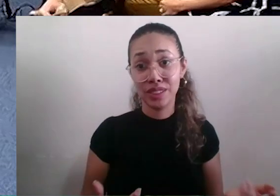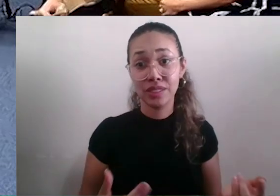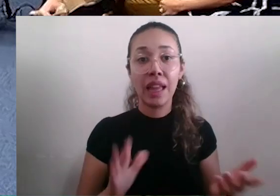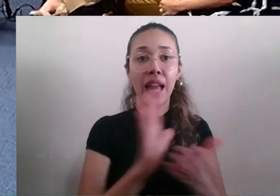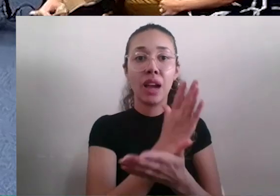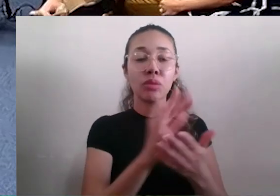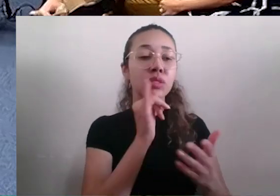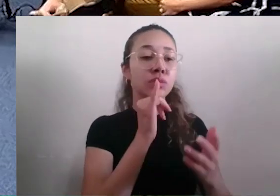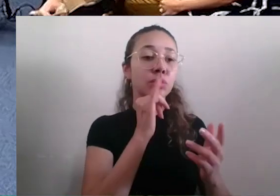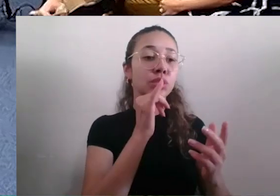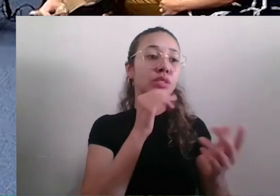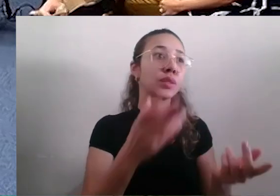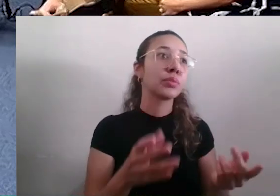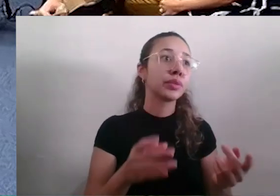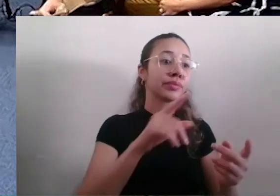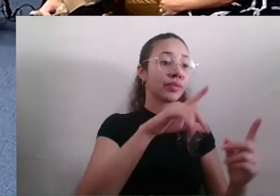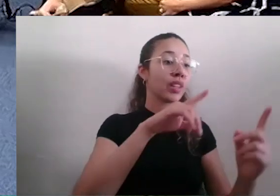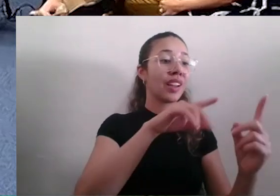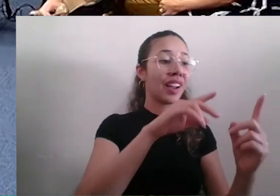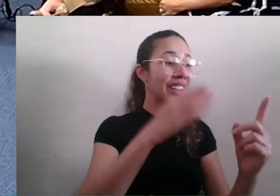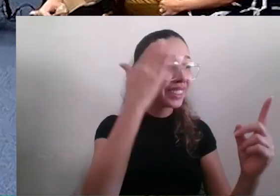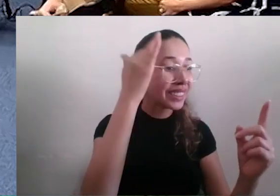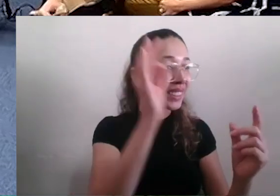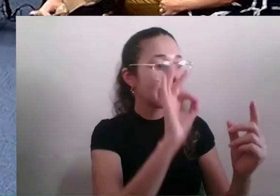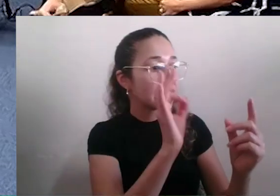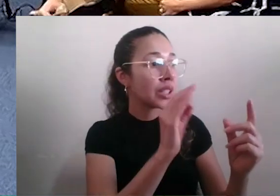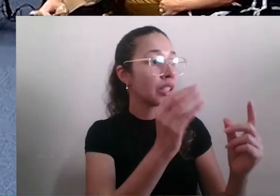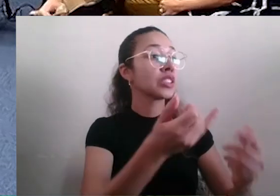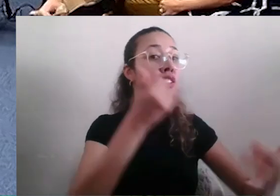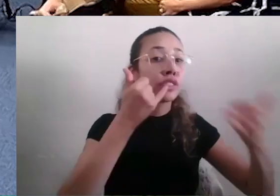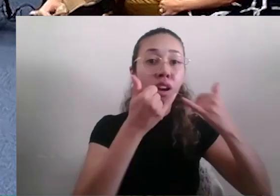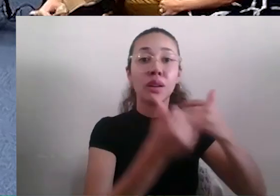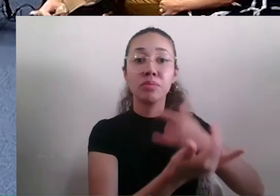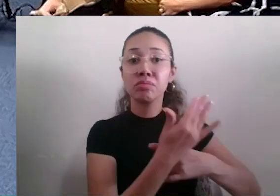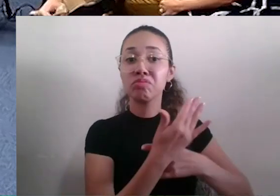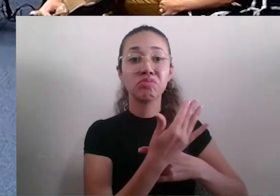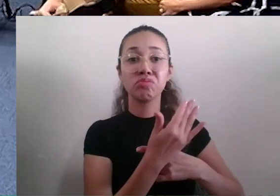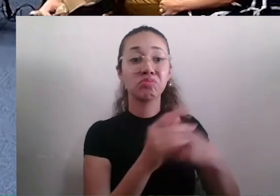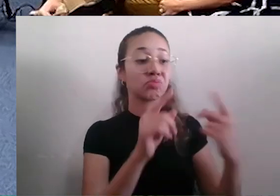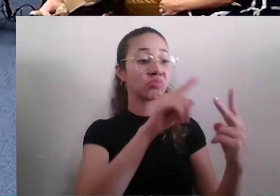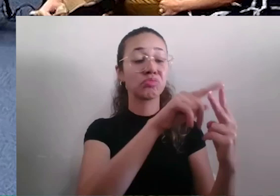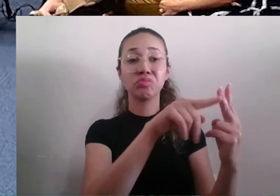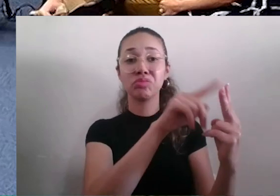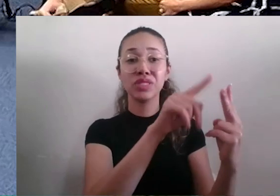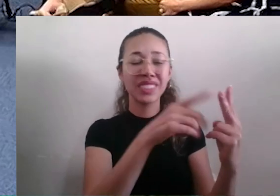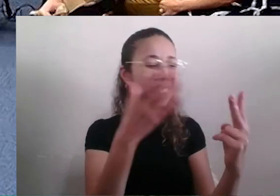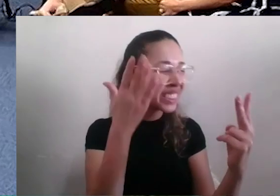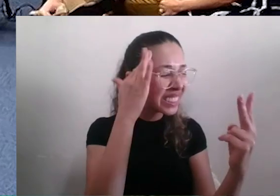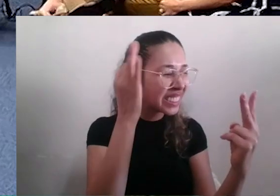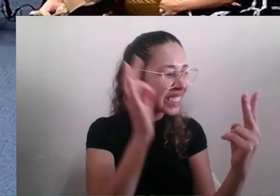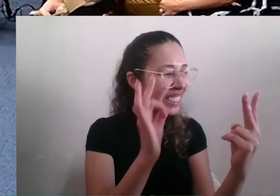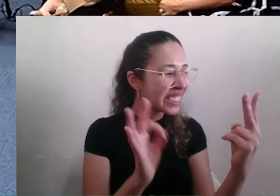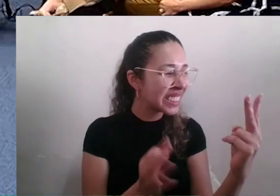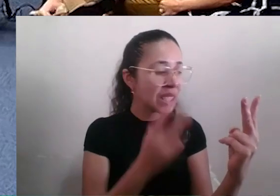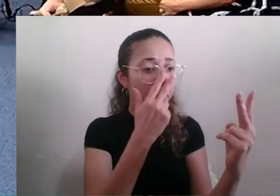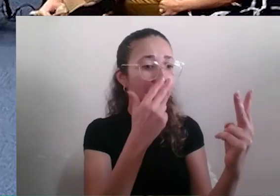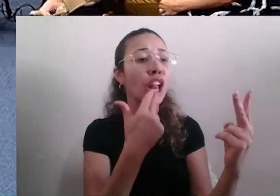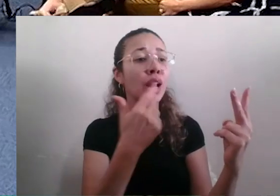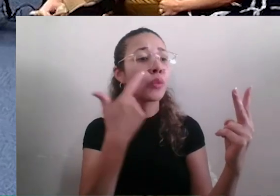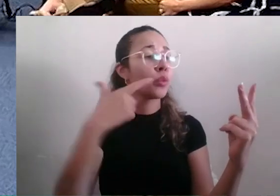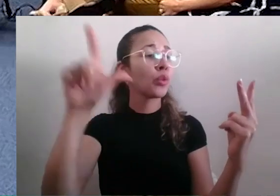muito entendeu como base como informação como background essas duas eu olhava e dizia mas esse homem tá falando grego eu não tô entendendo